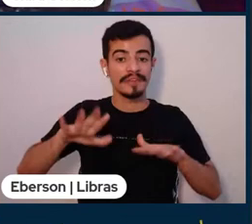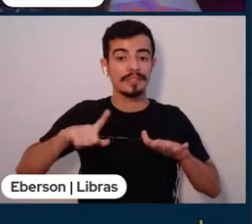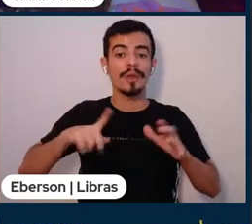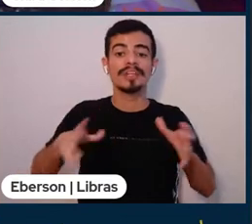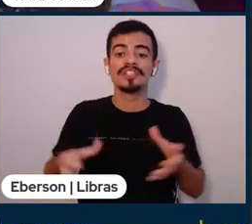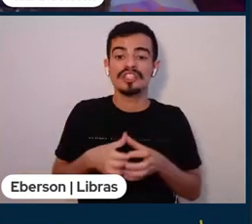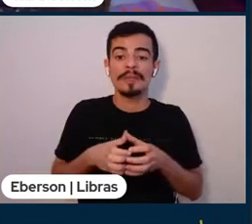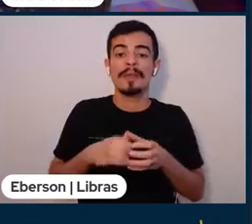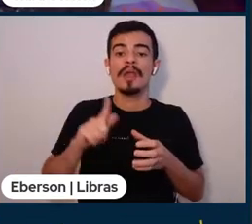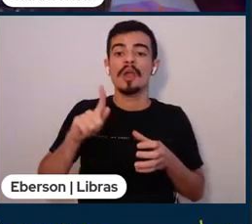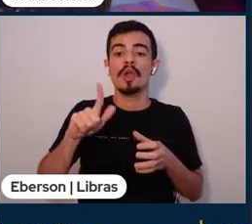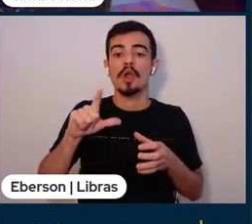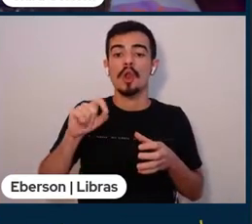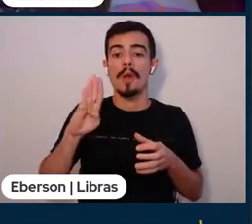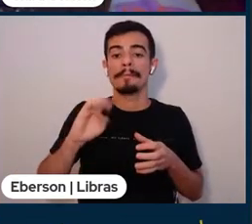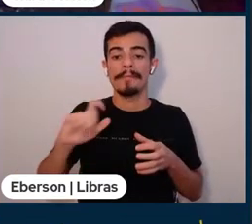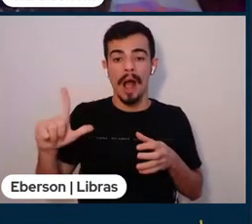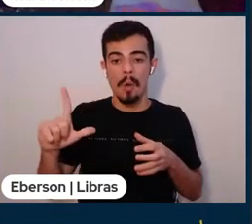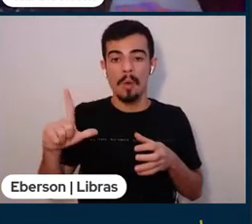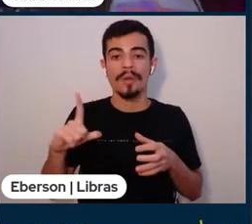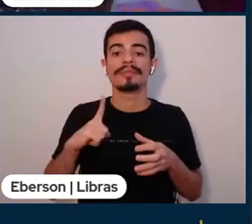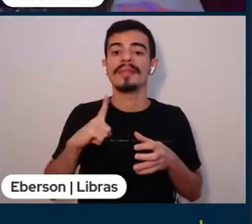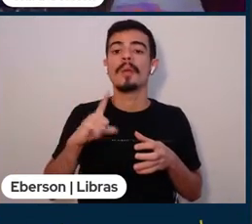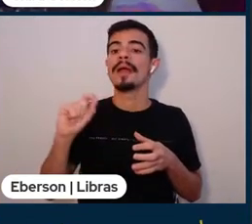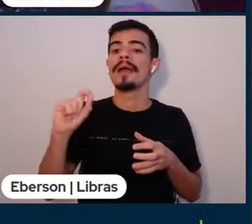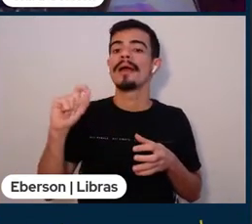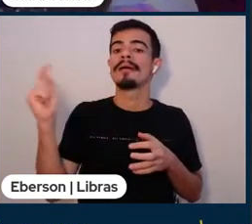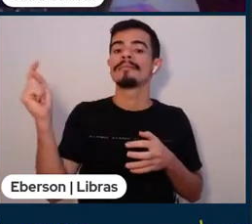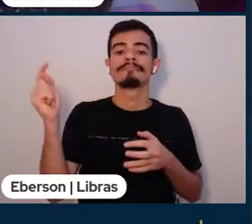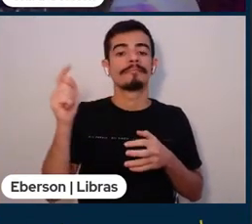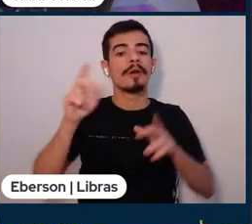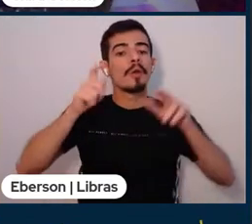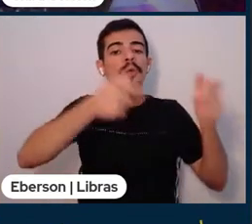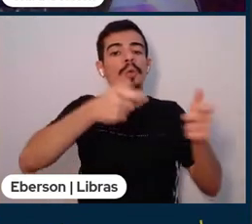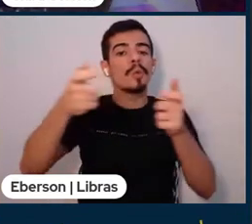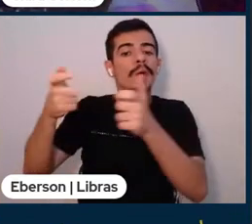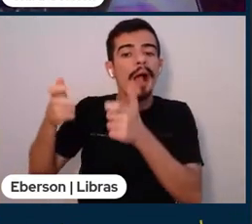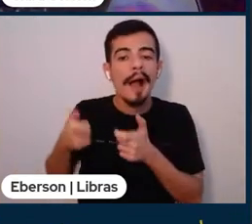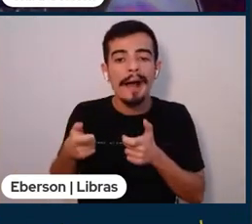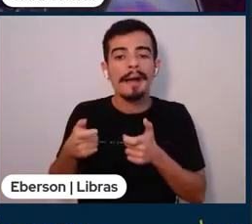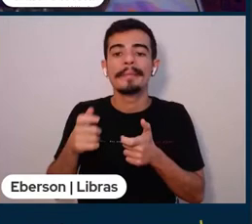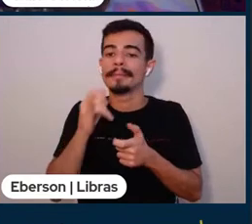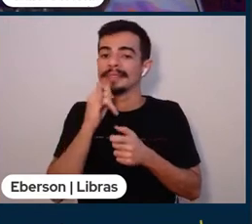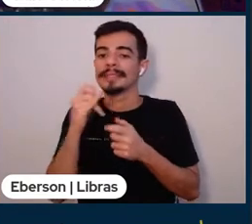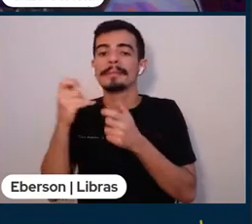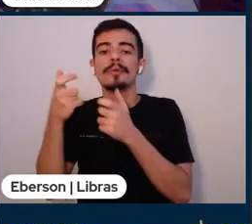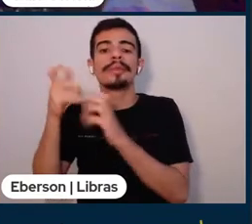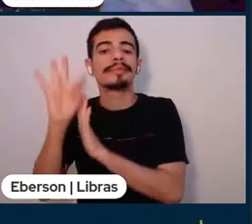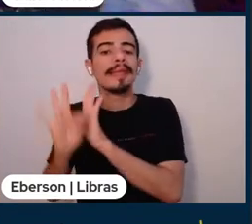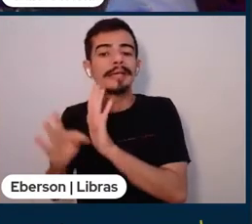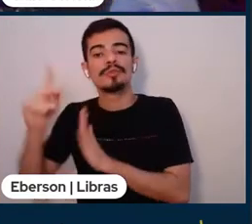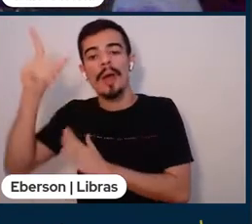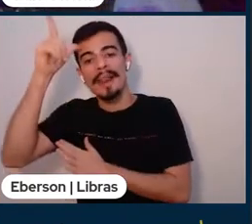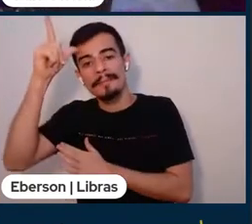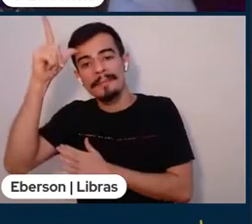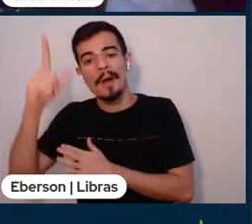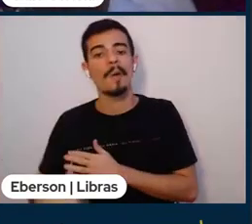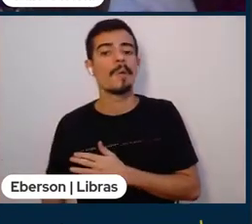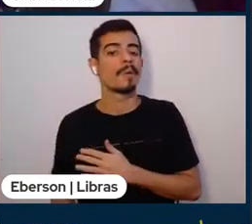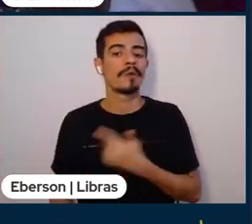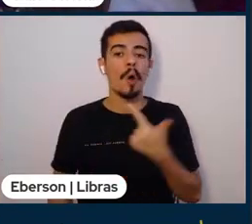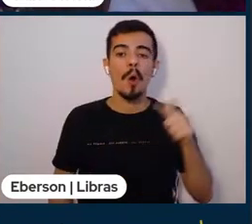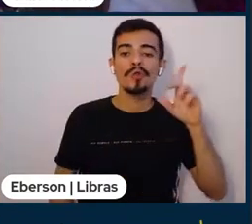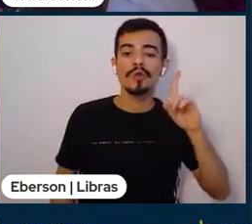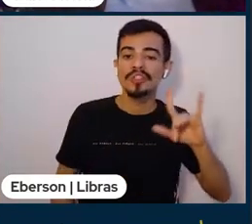as minhas demandas vêm de vários lugares, né? Então um dia você está trabalhando com texto em alemão e outro você está trabalhando com texto